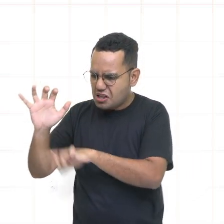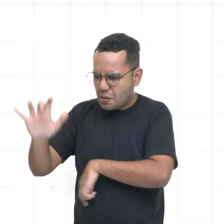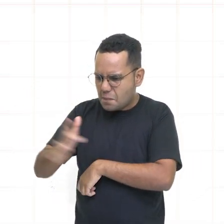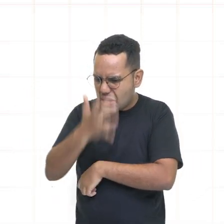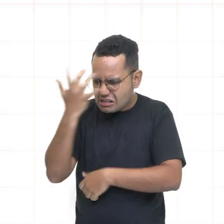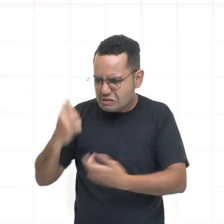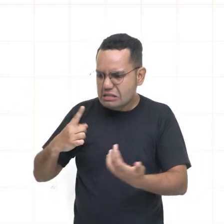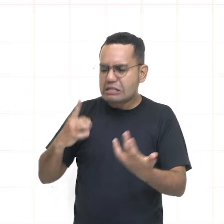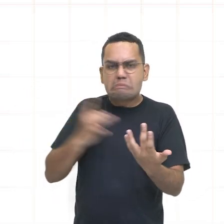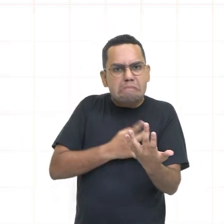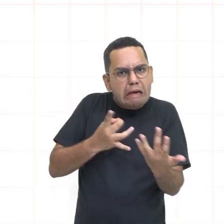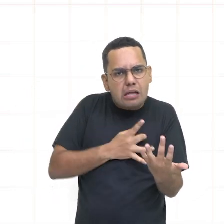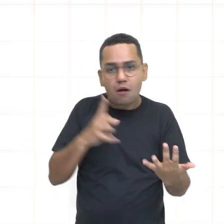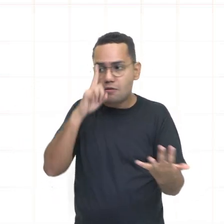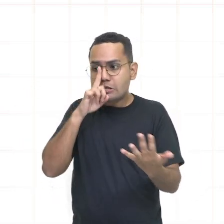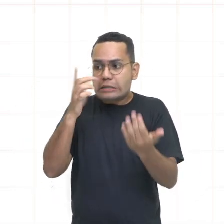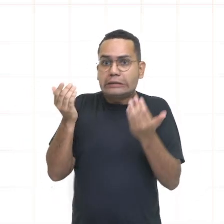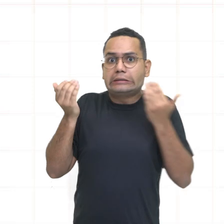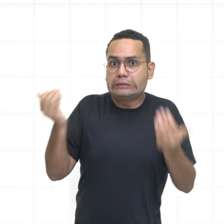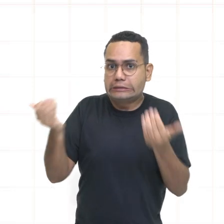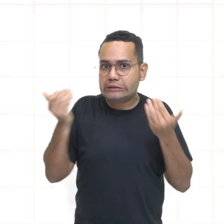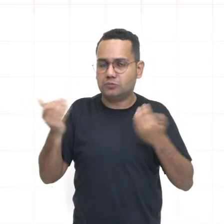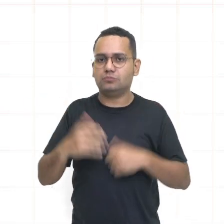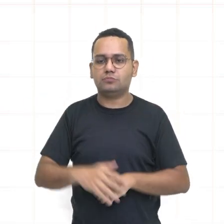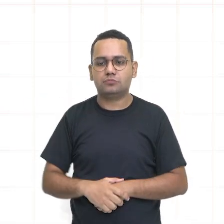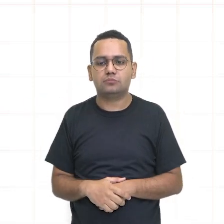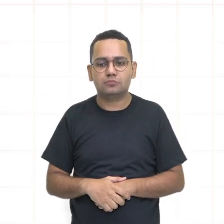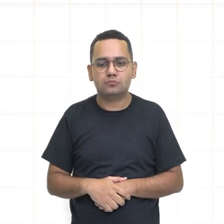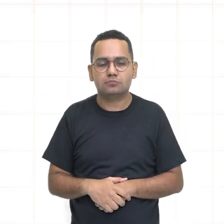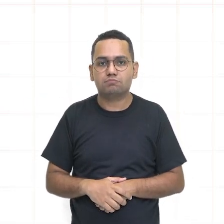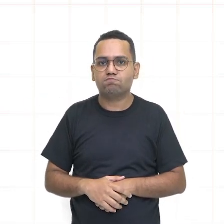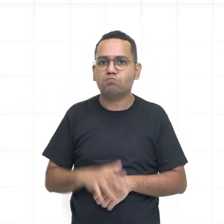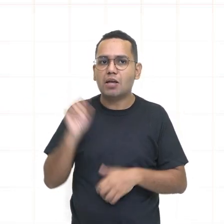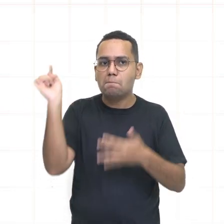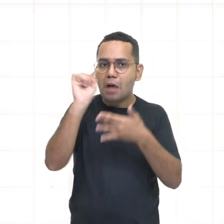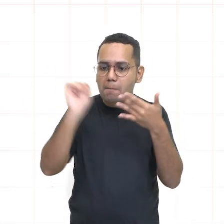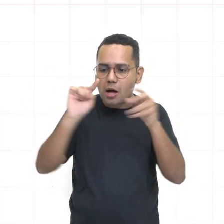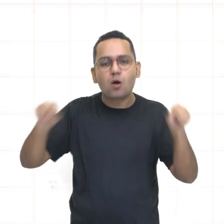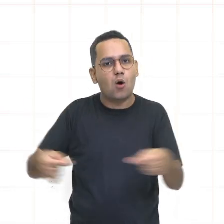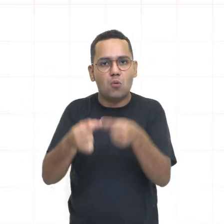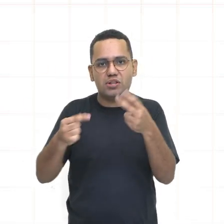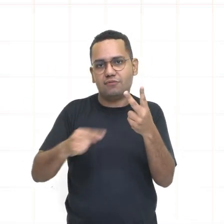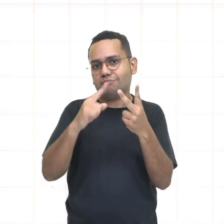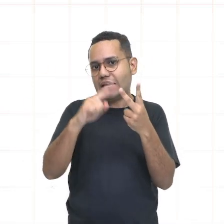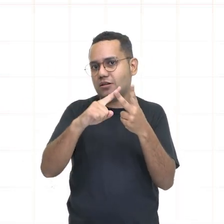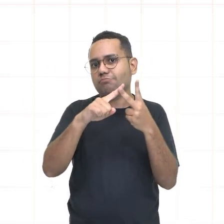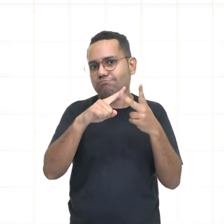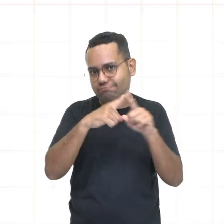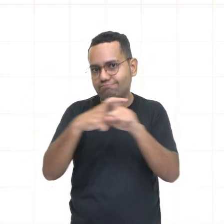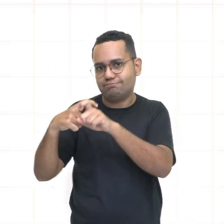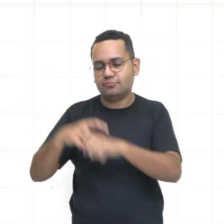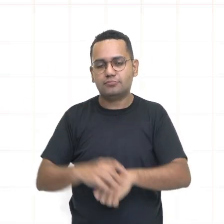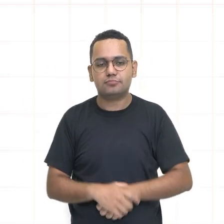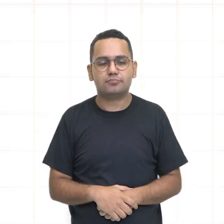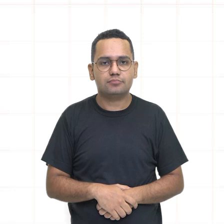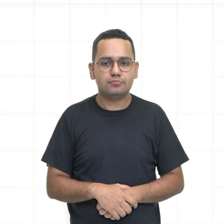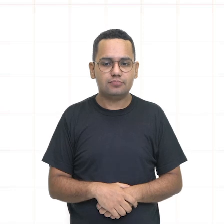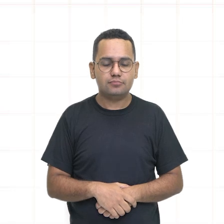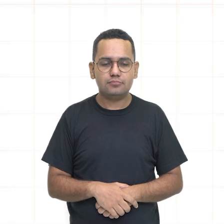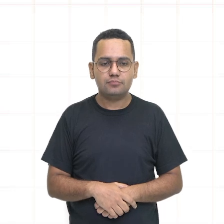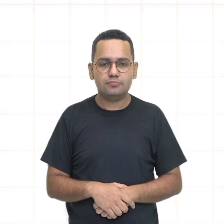essas características, vão ser resultados do nazismo. E vale lembrar, que